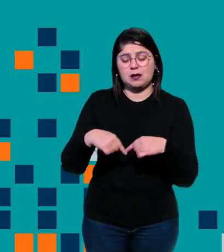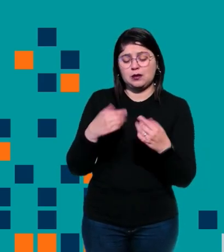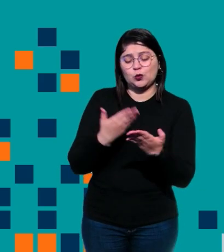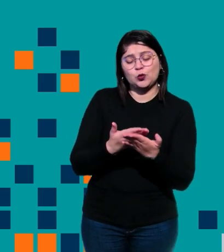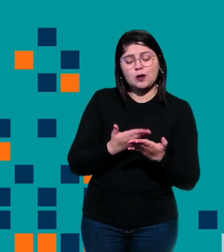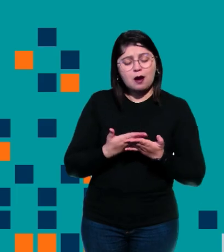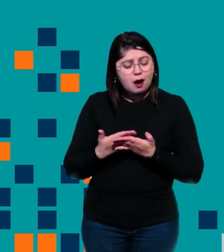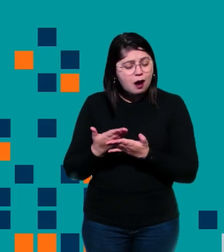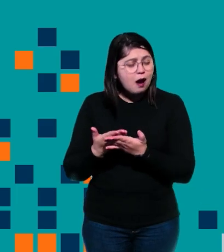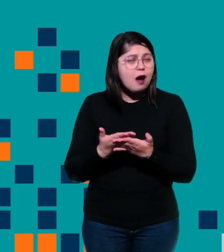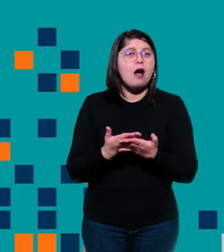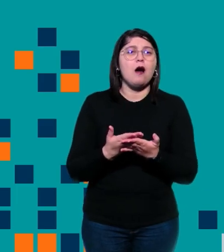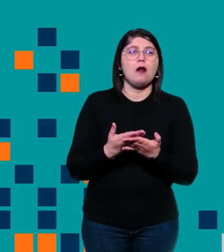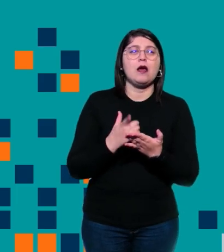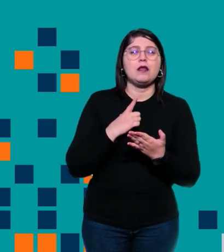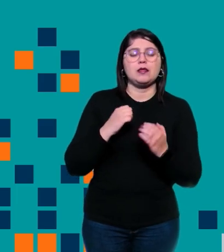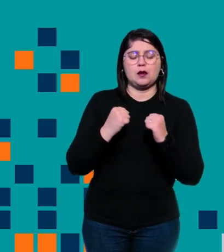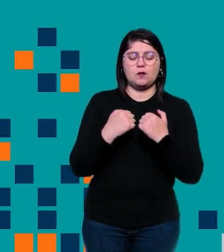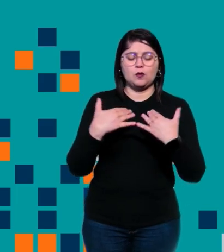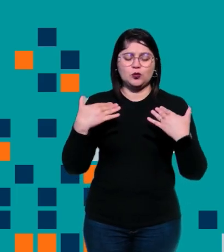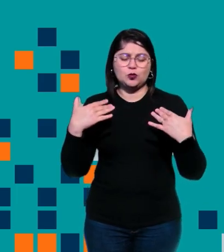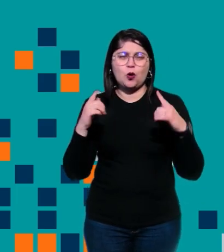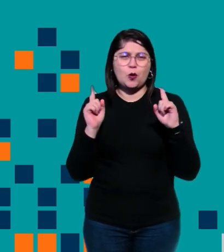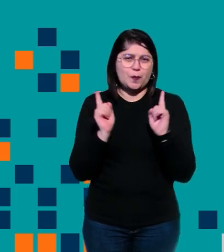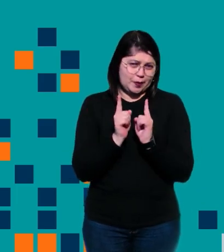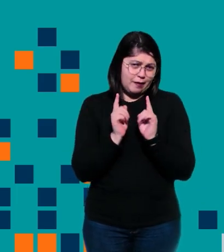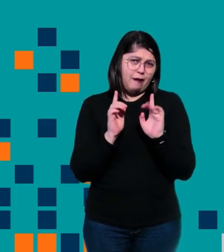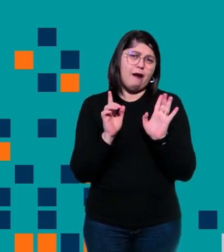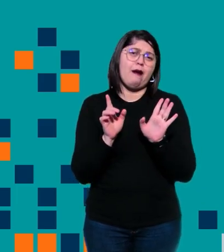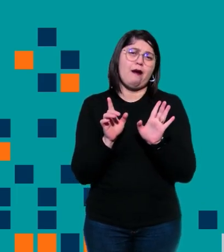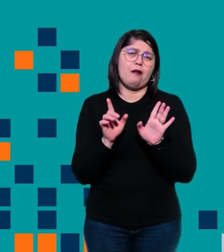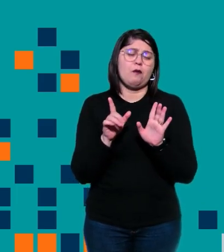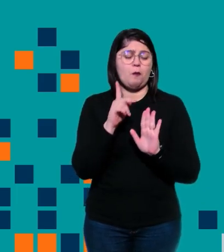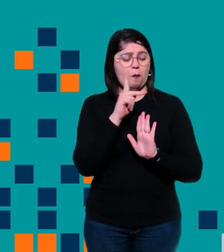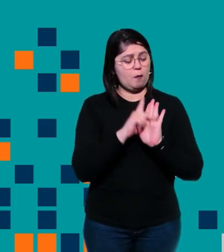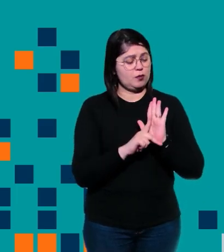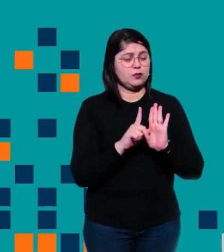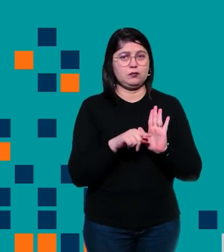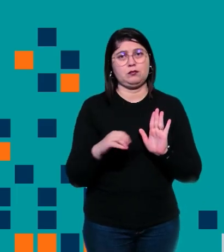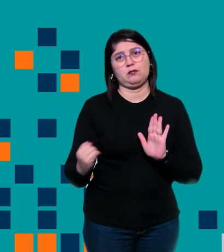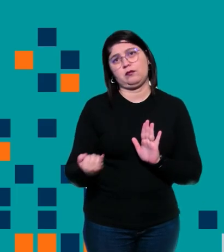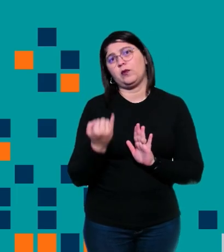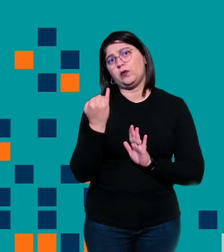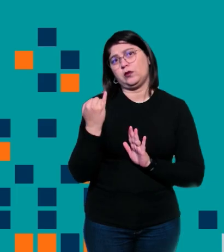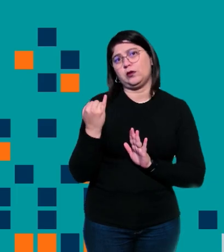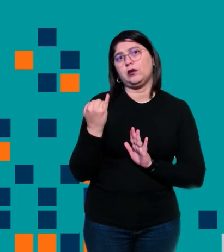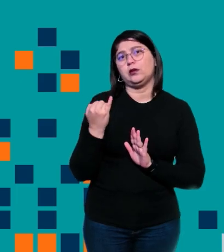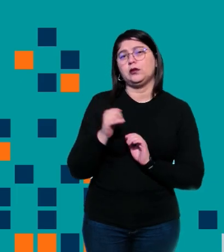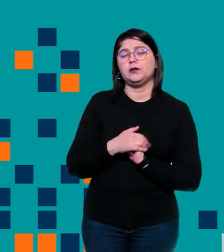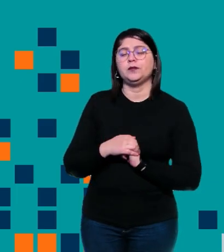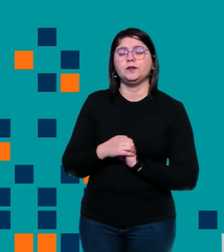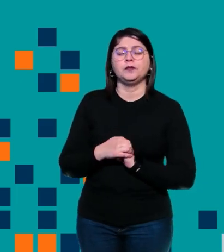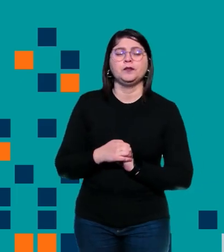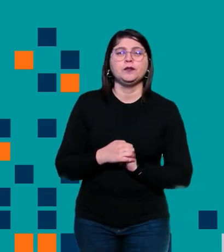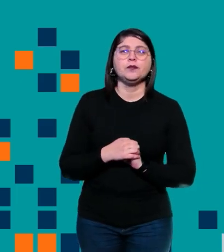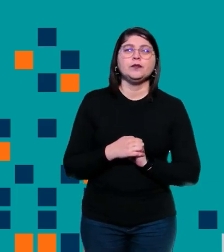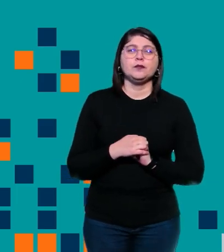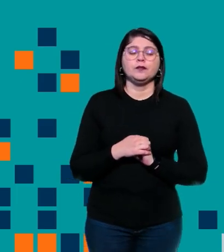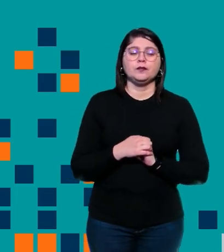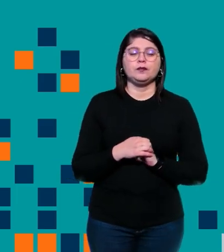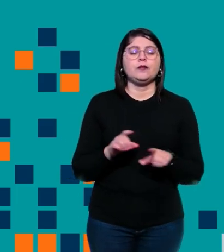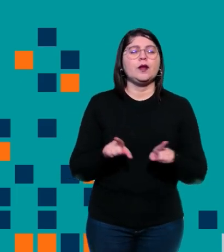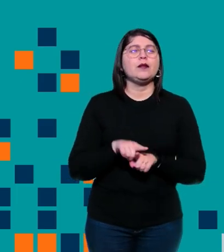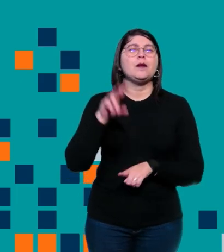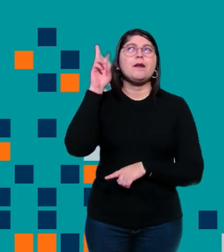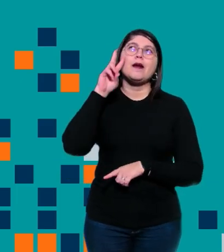tem um mini auditório, então foi um projeto muito importante e que eu me lembro